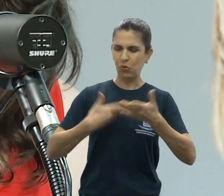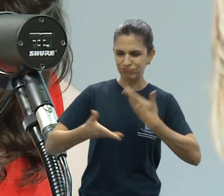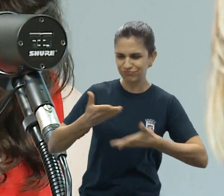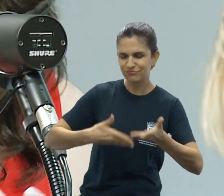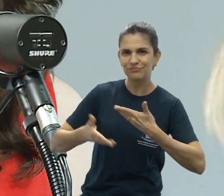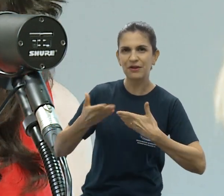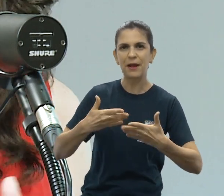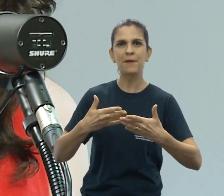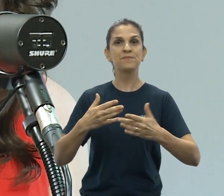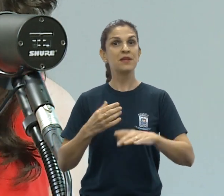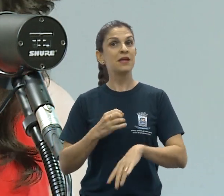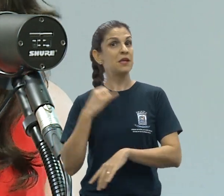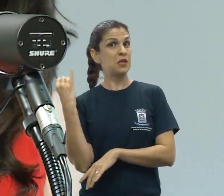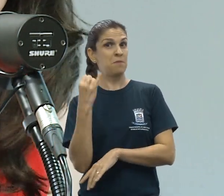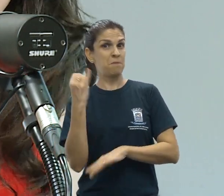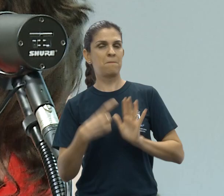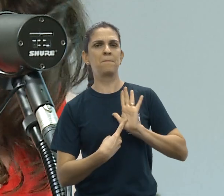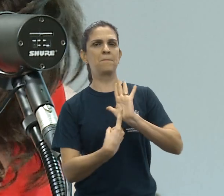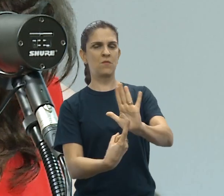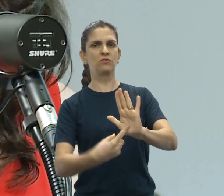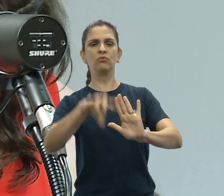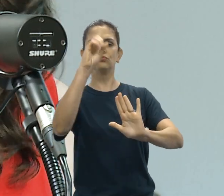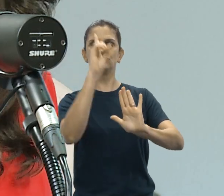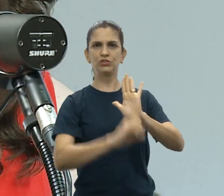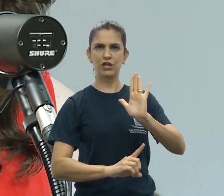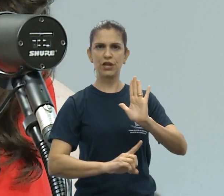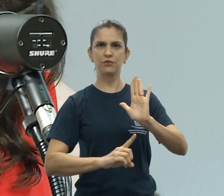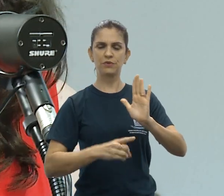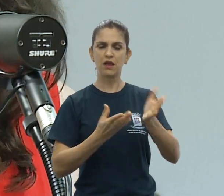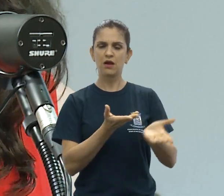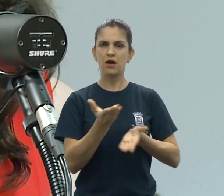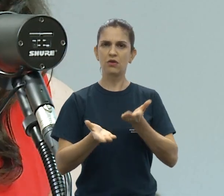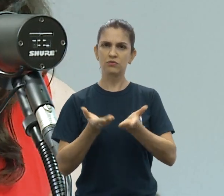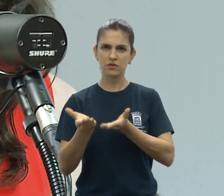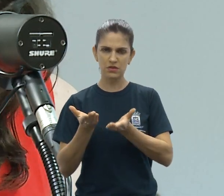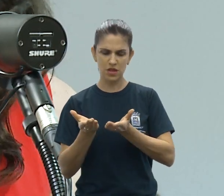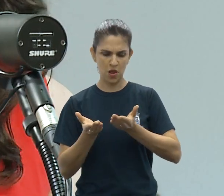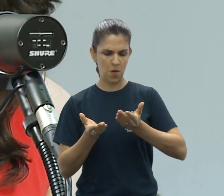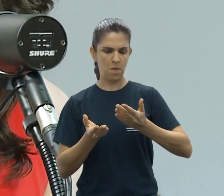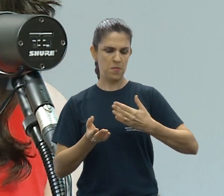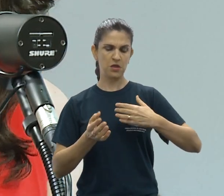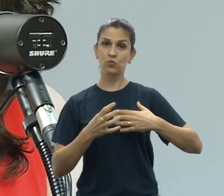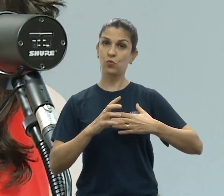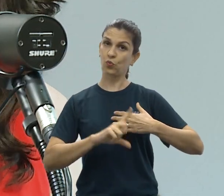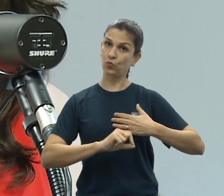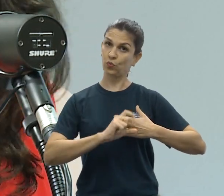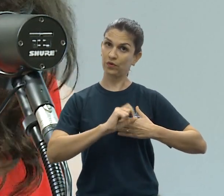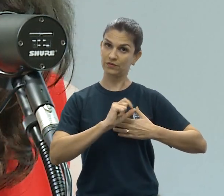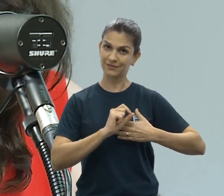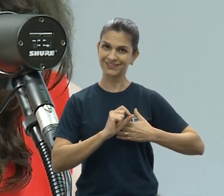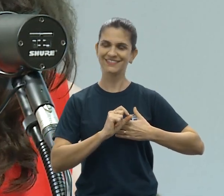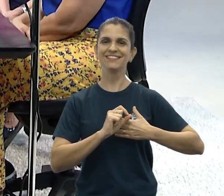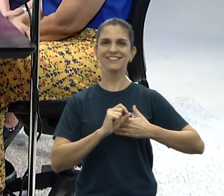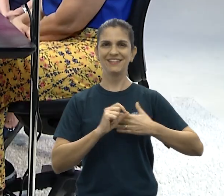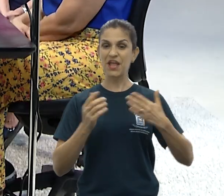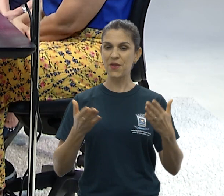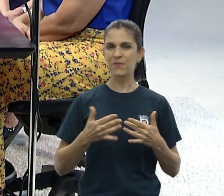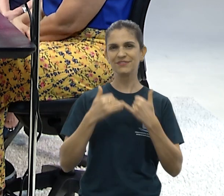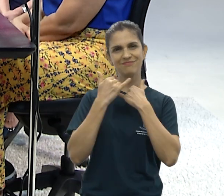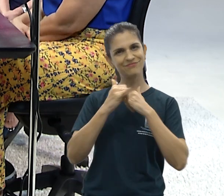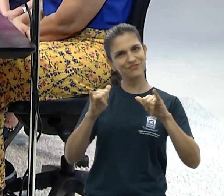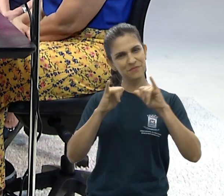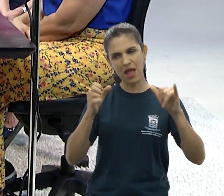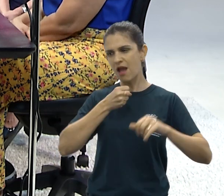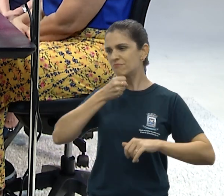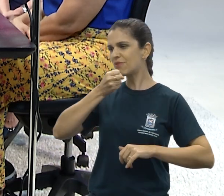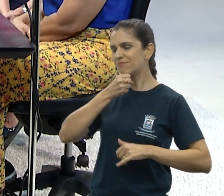importante a gente reforçar essa questão do direito ao tratamento do câncer de mama, né, vereadora? Esse podcast é exatamente para isso, trazer essa